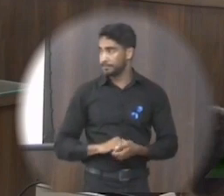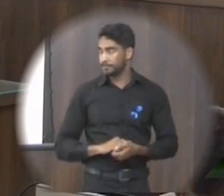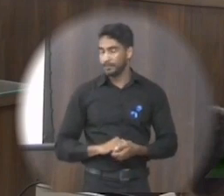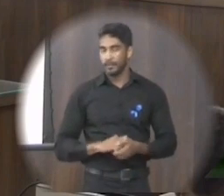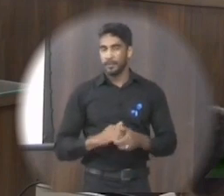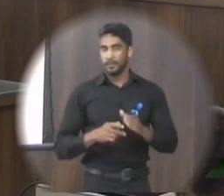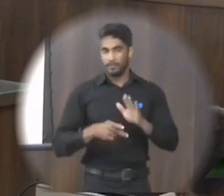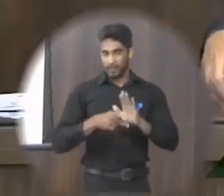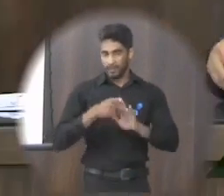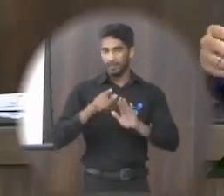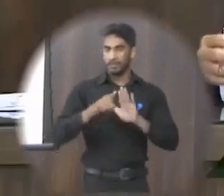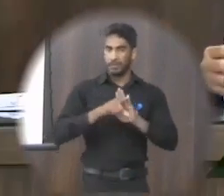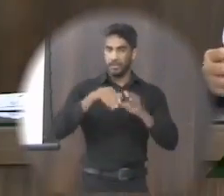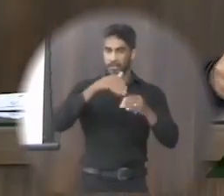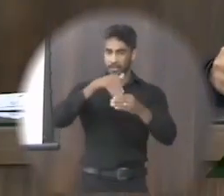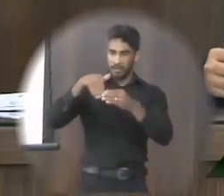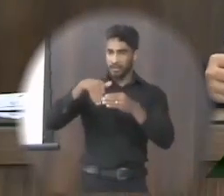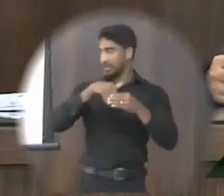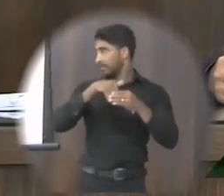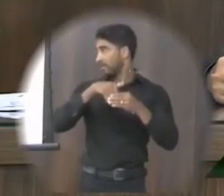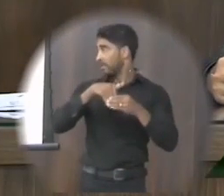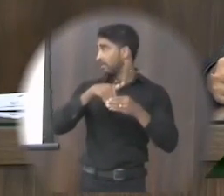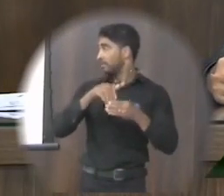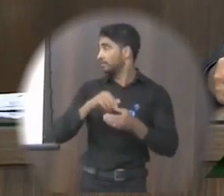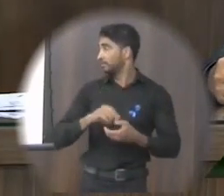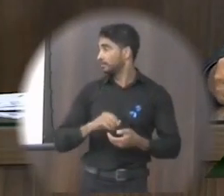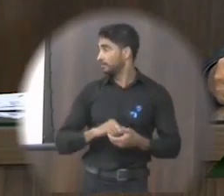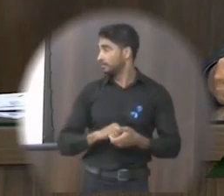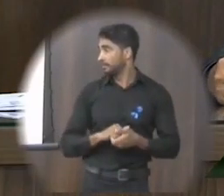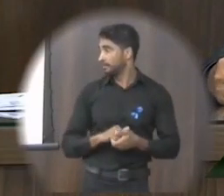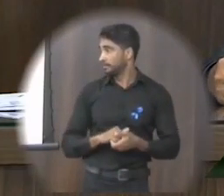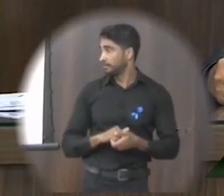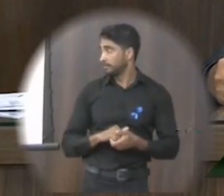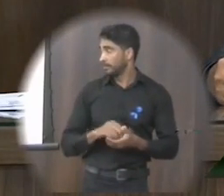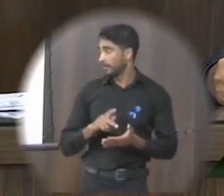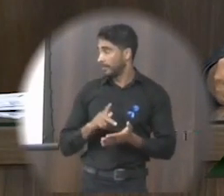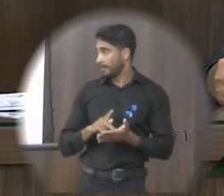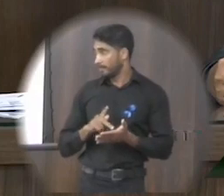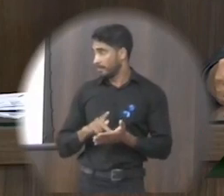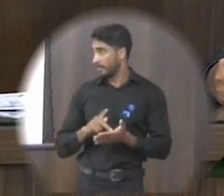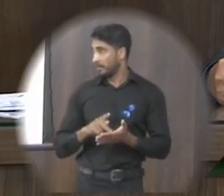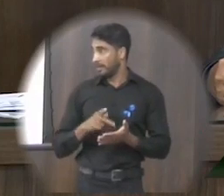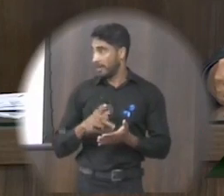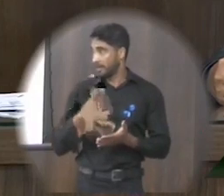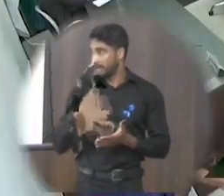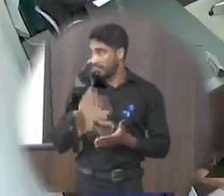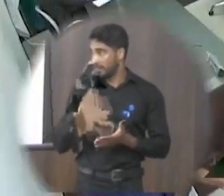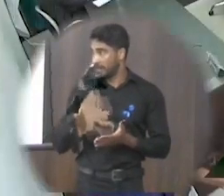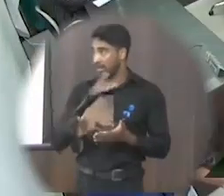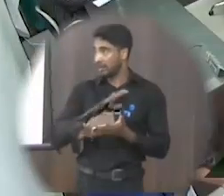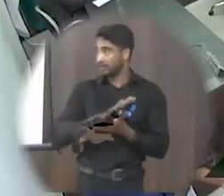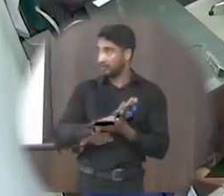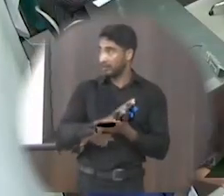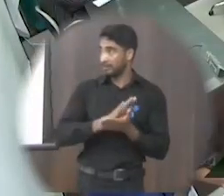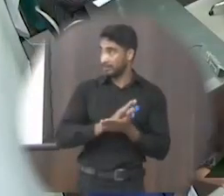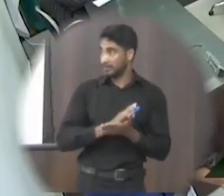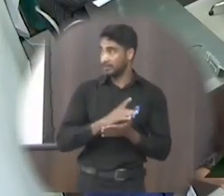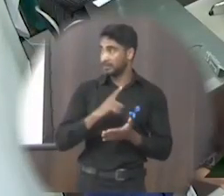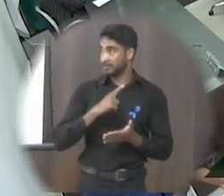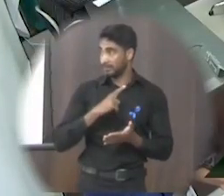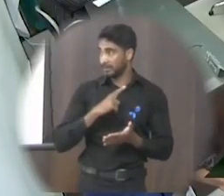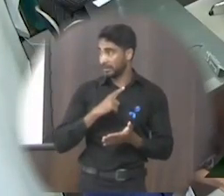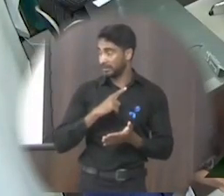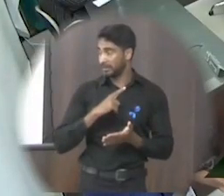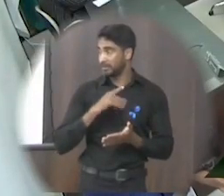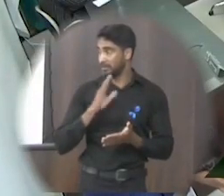Projeto de lei está em votação. Na realidade, presidente, o que costuma se falar na Comissão de Legislação vai causar prejuízo, mas na realidade tem uma despesa a mais.